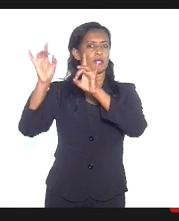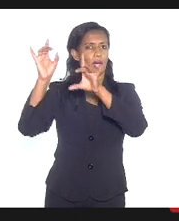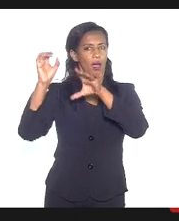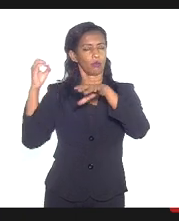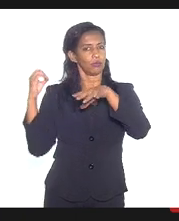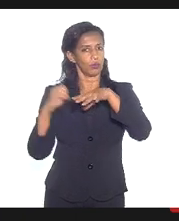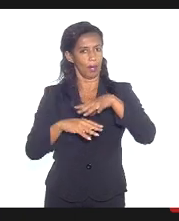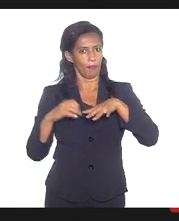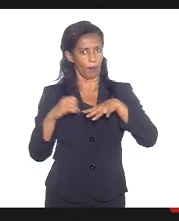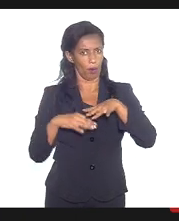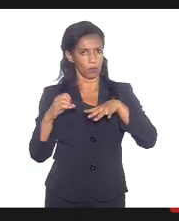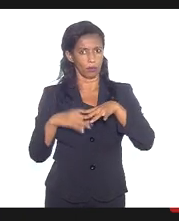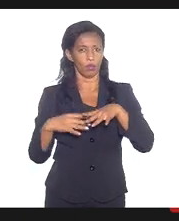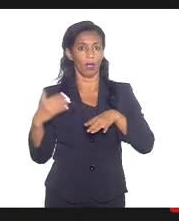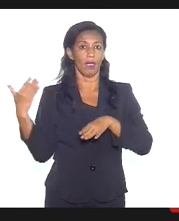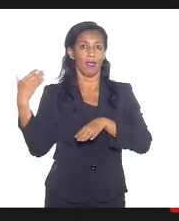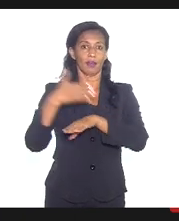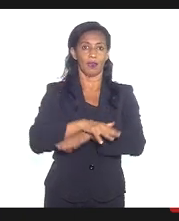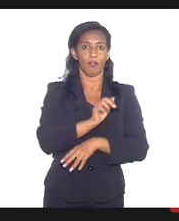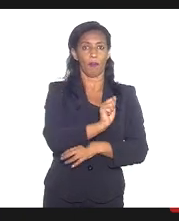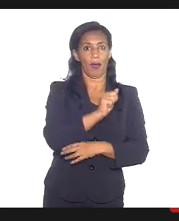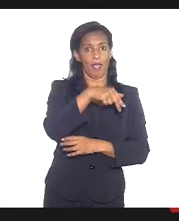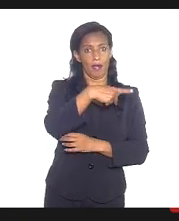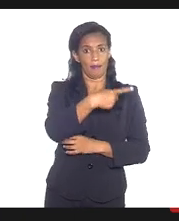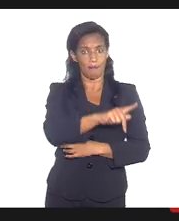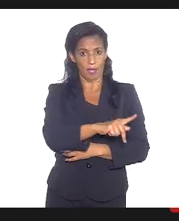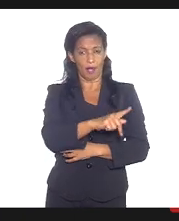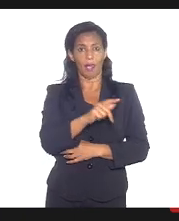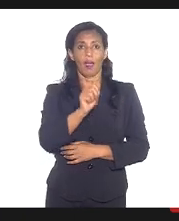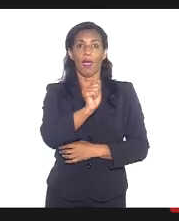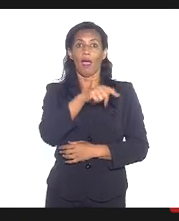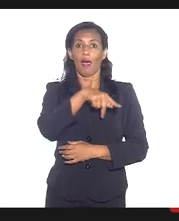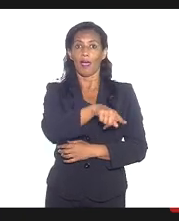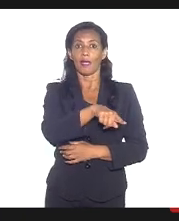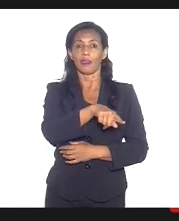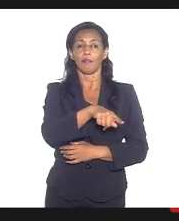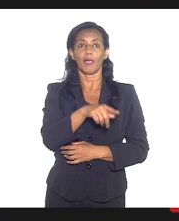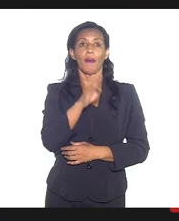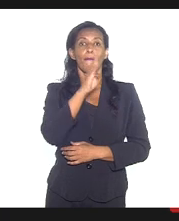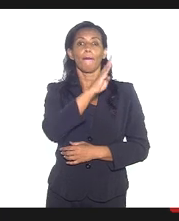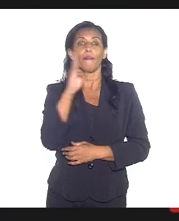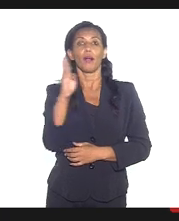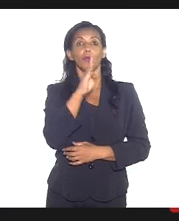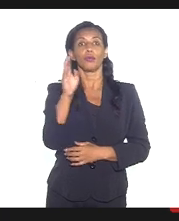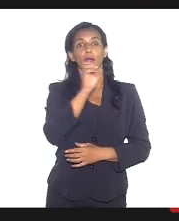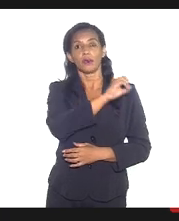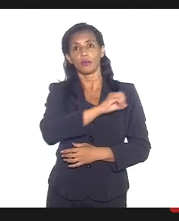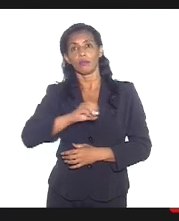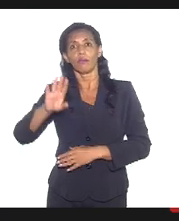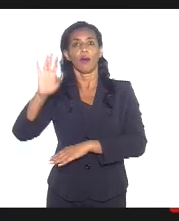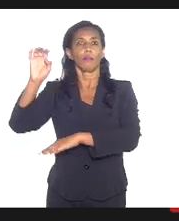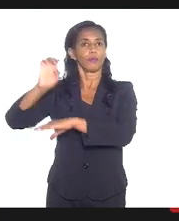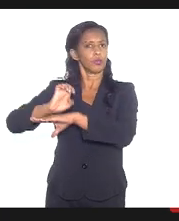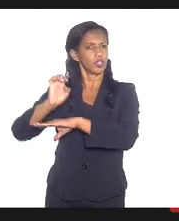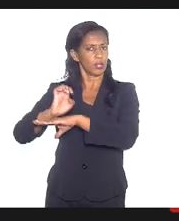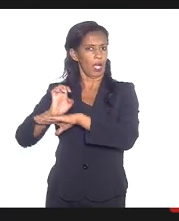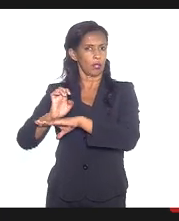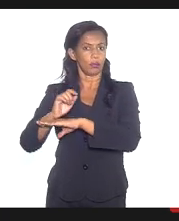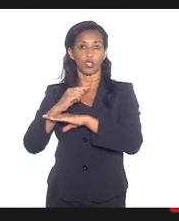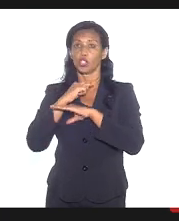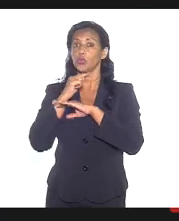royalties entravam para a ANP, a ANP fazia um depósito via Banco do Brasil para o Estado. E a gente não conseguia